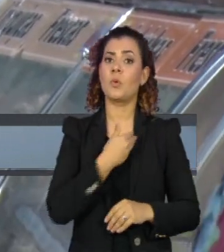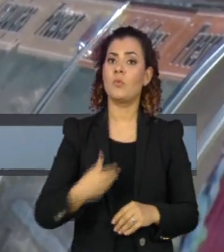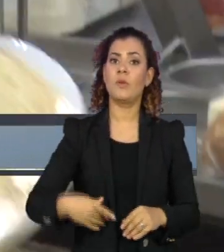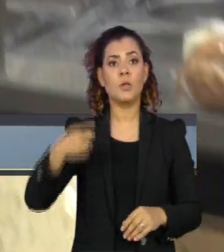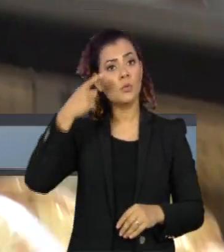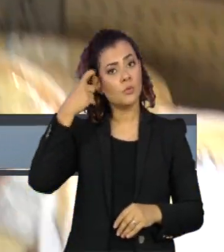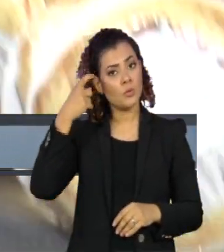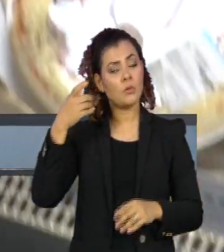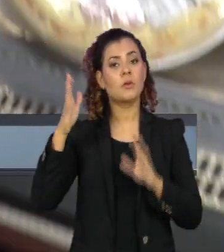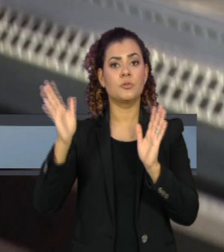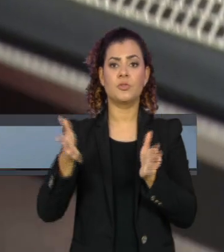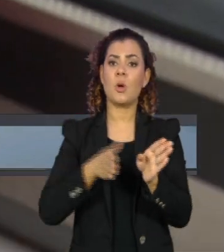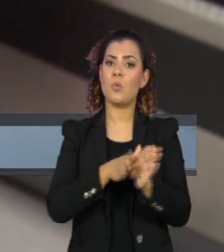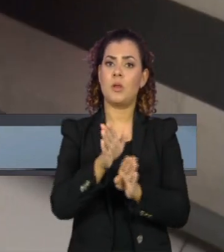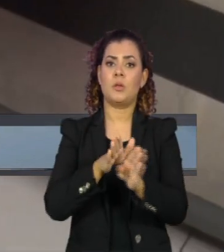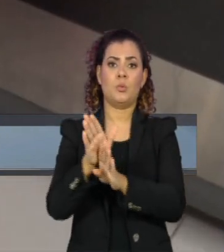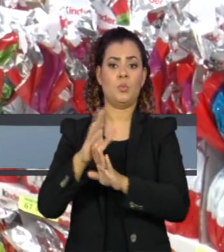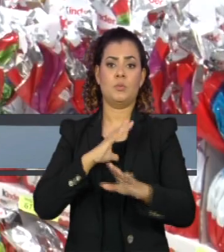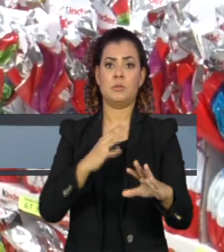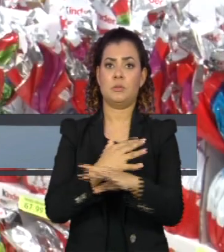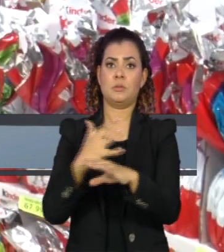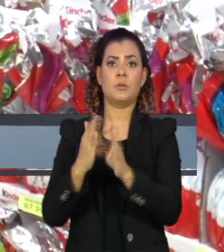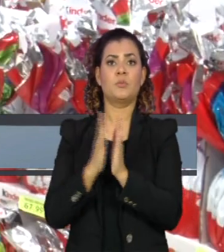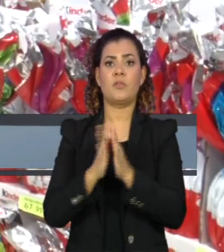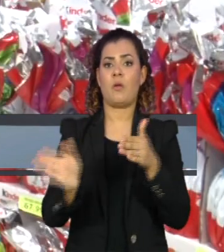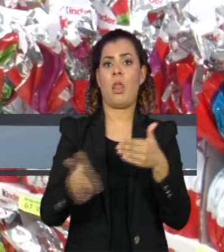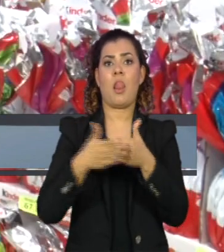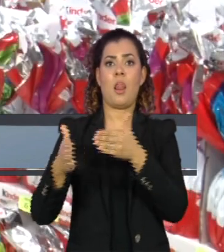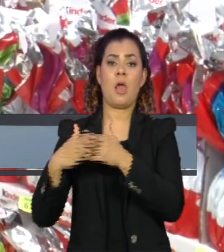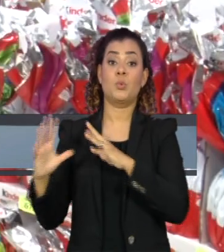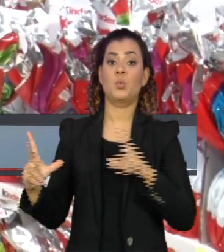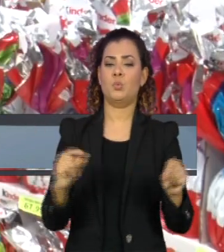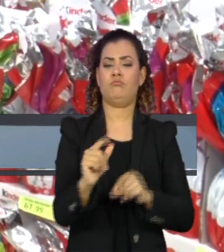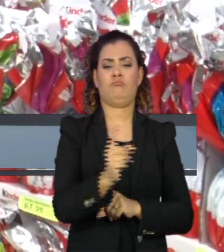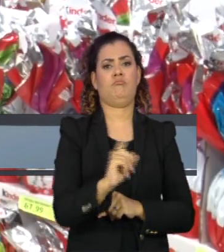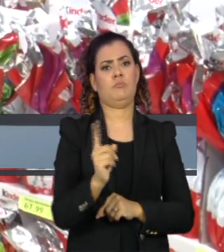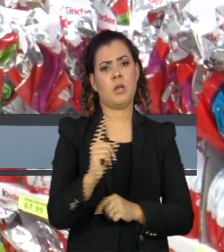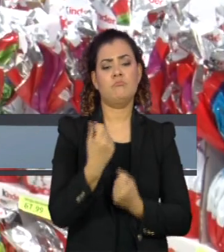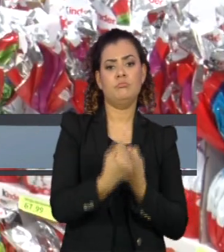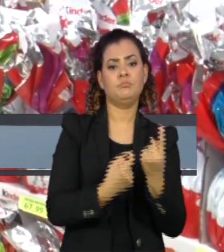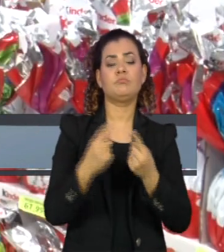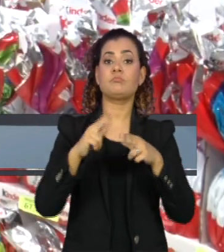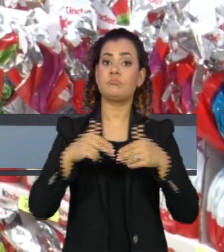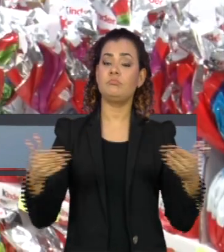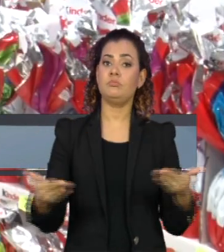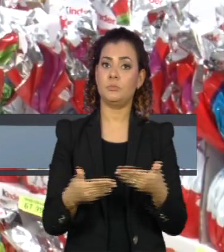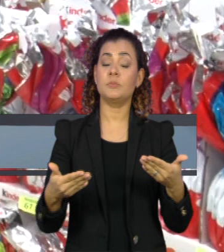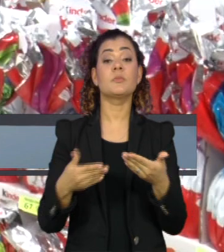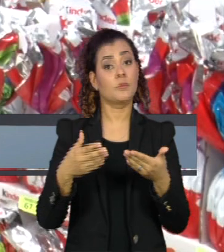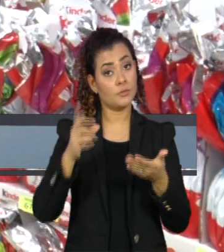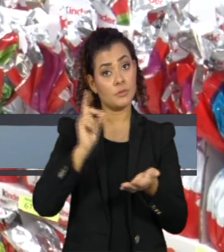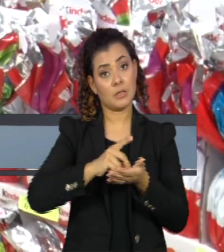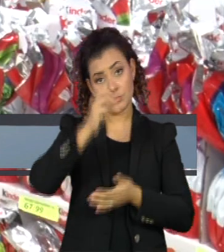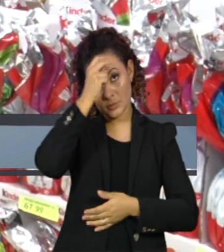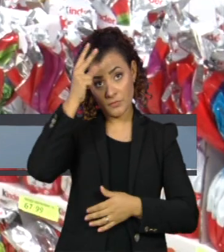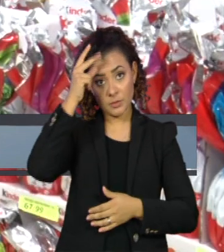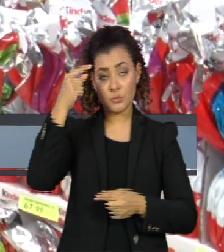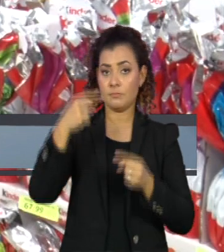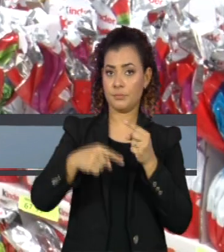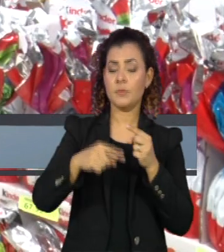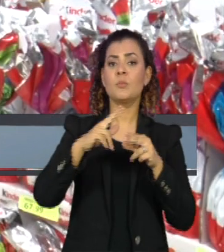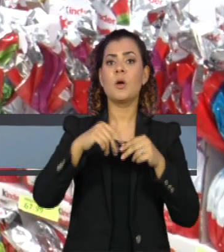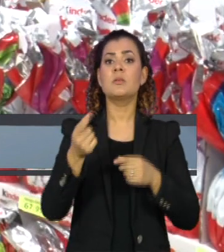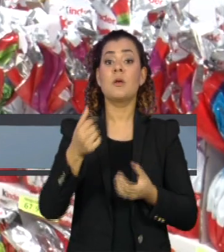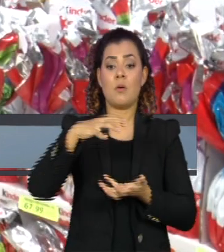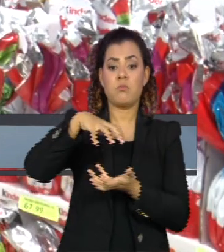João Dória recomendou às cidades a não fecharem os estabelecimentos, o que hoje é contrariado pelas prefeituras. O preço dos